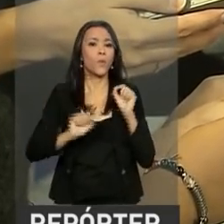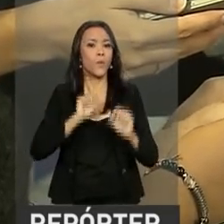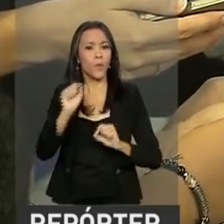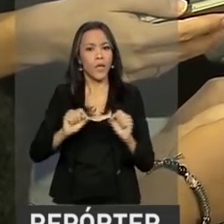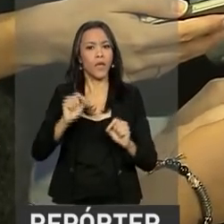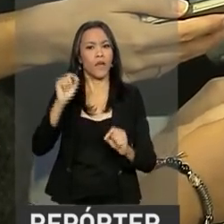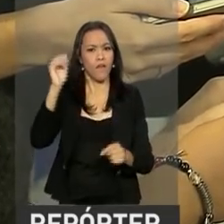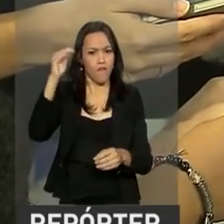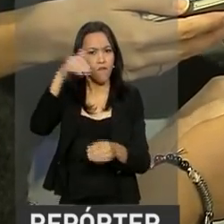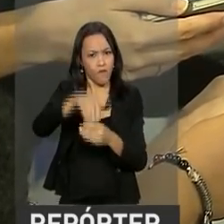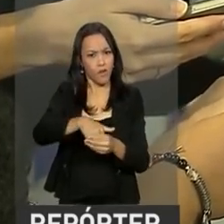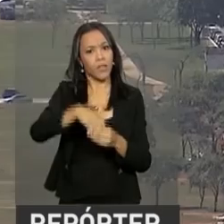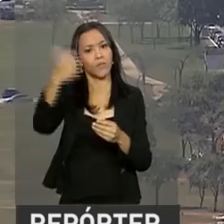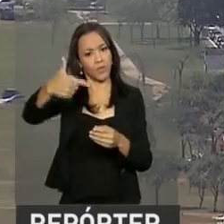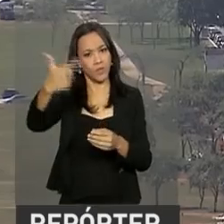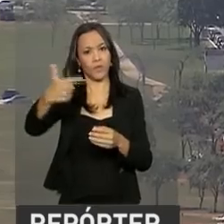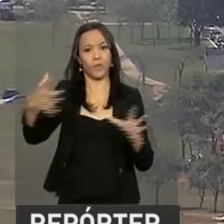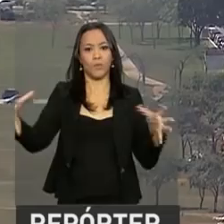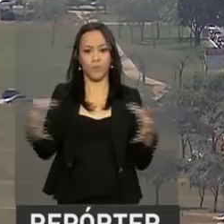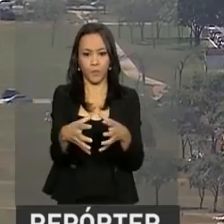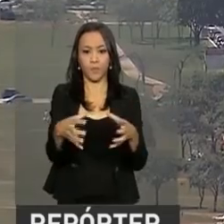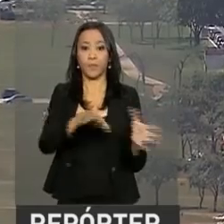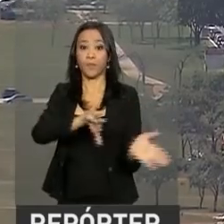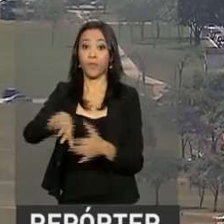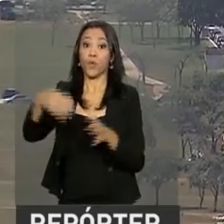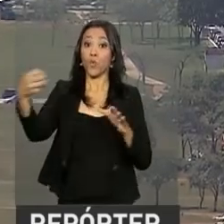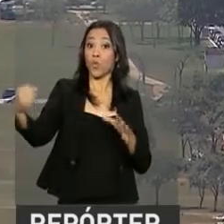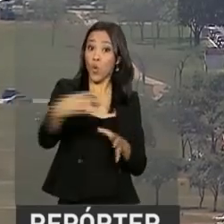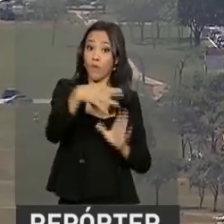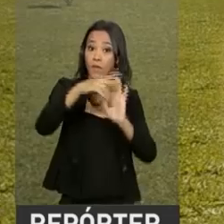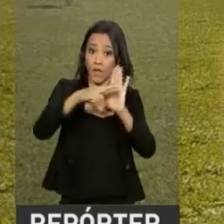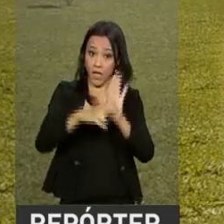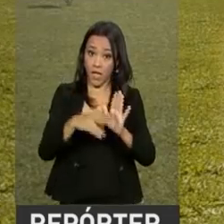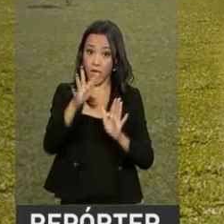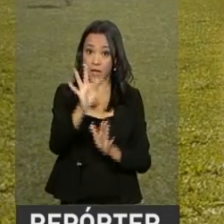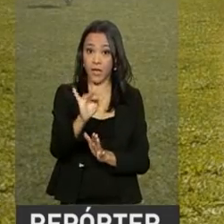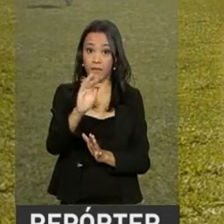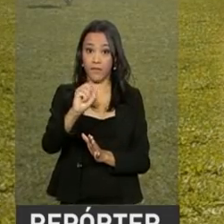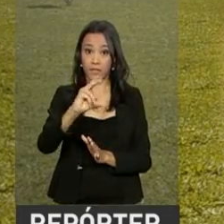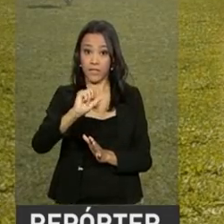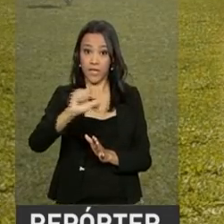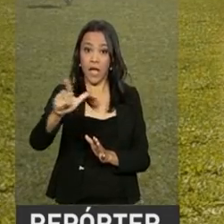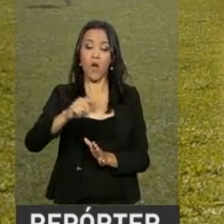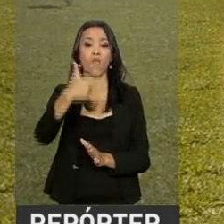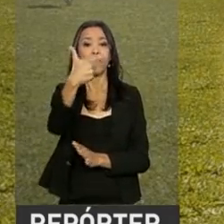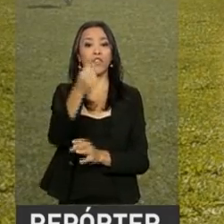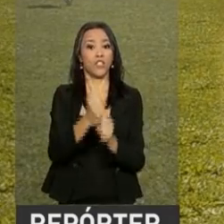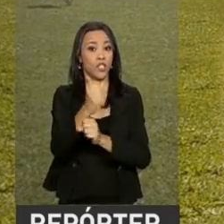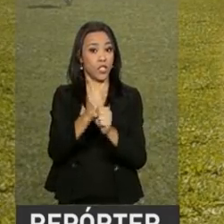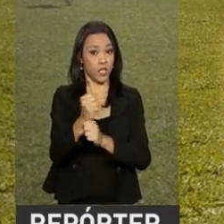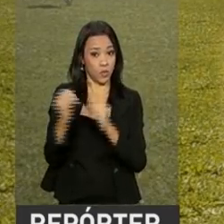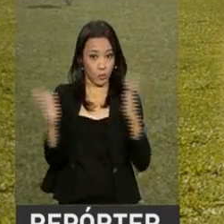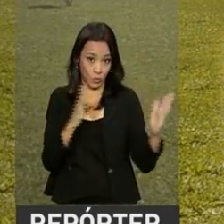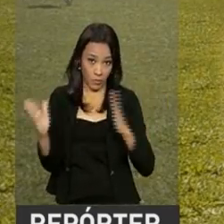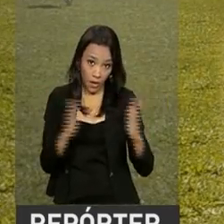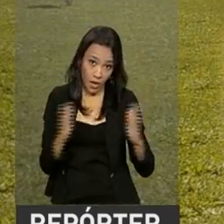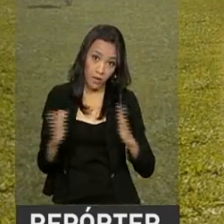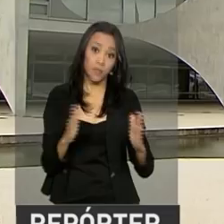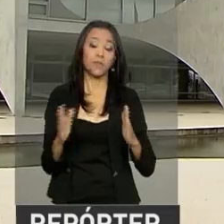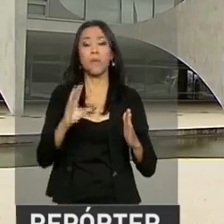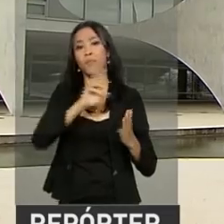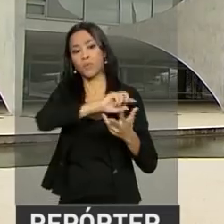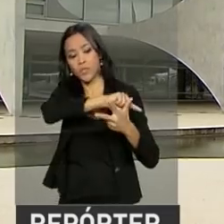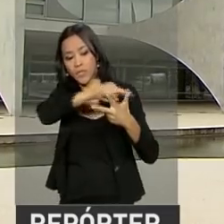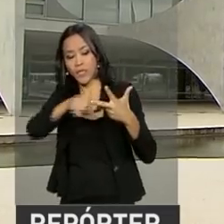mais a votação para o segundo turno. O chamado novo regime fiscal vai durar 20 anos. Vale a partir do ano que vem para os três